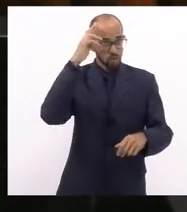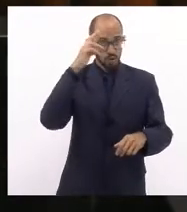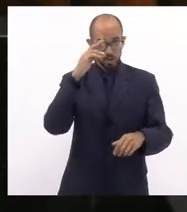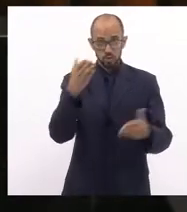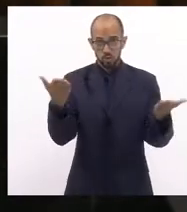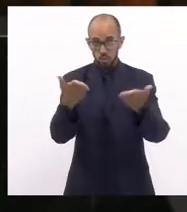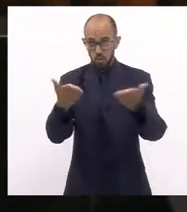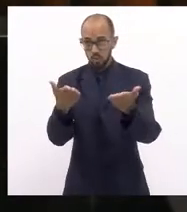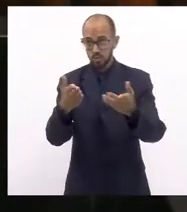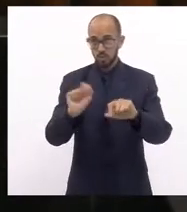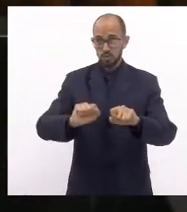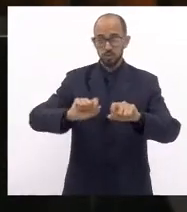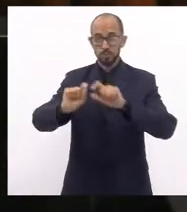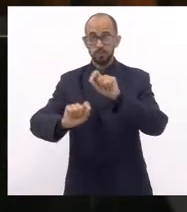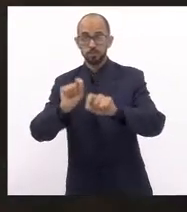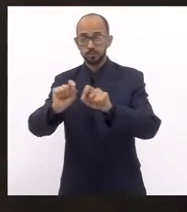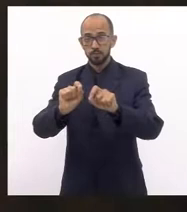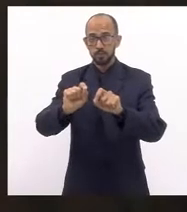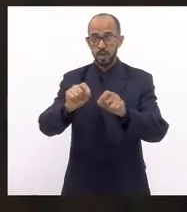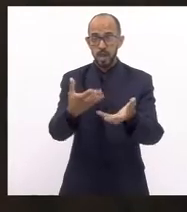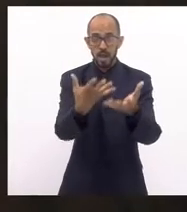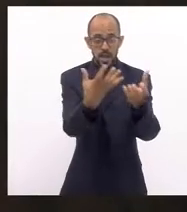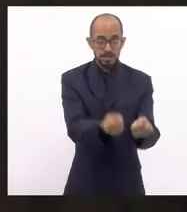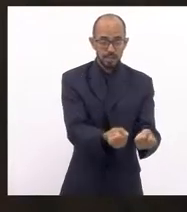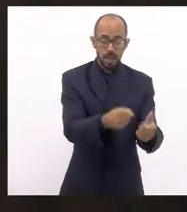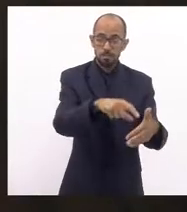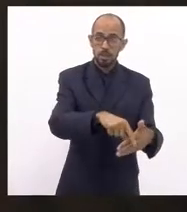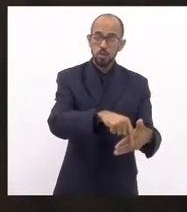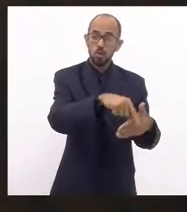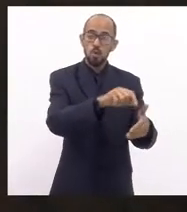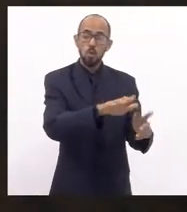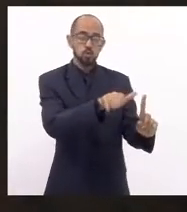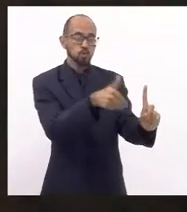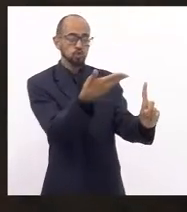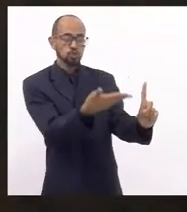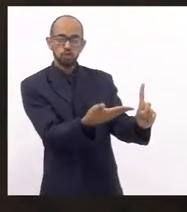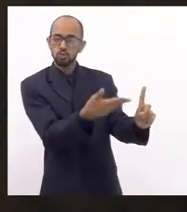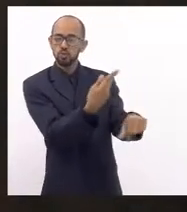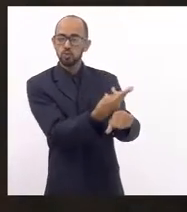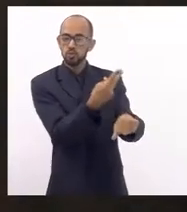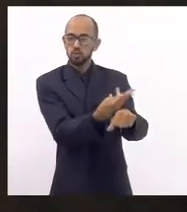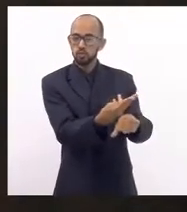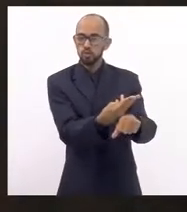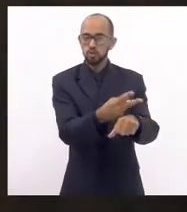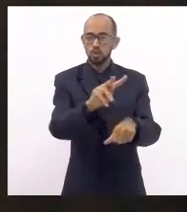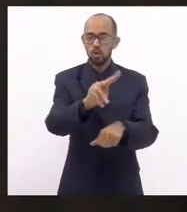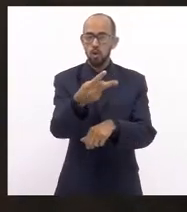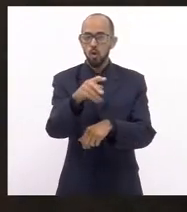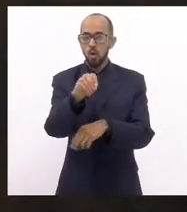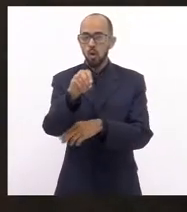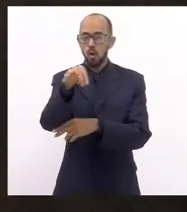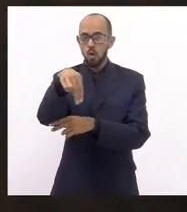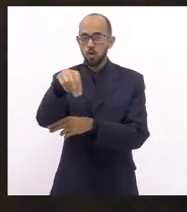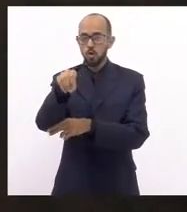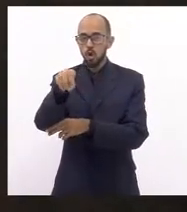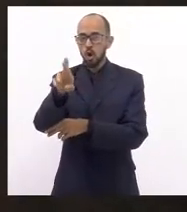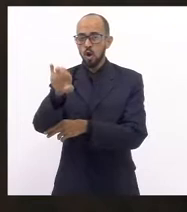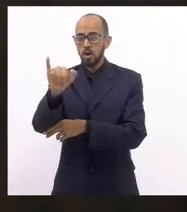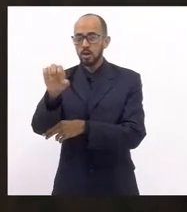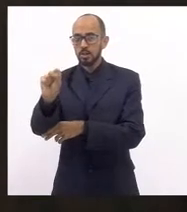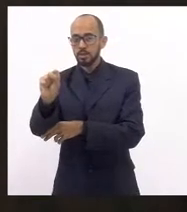hoje recebem um título de honorabilidade. São doutoras e